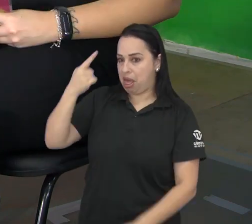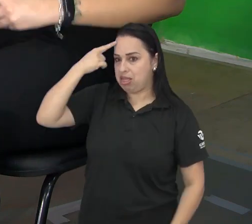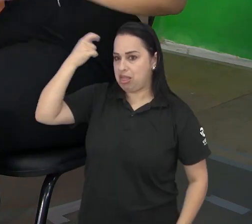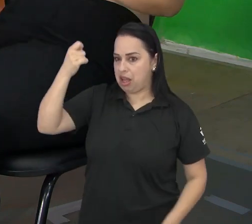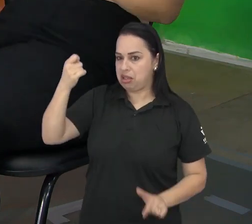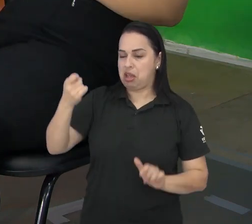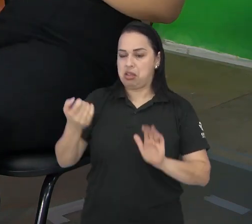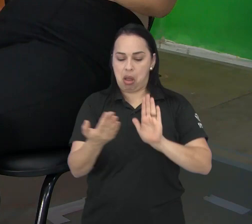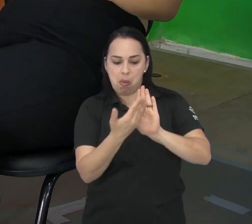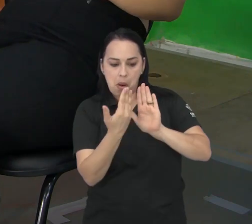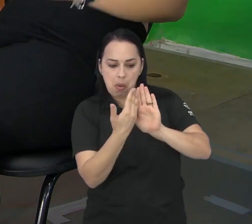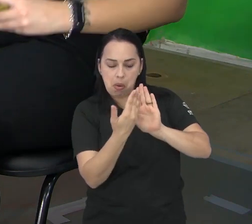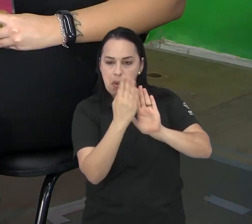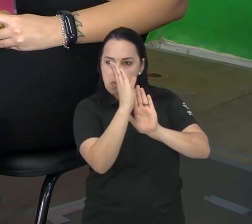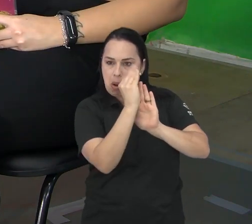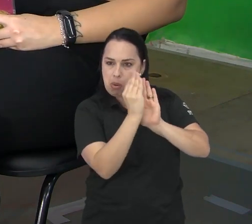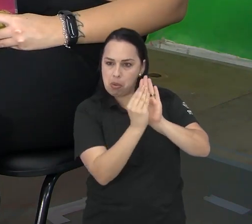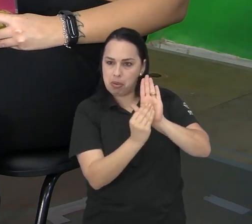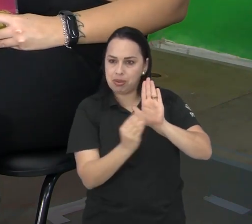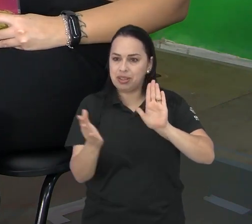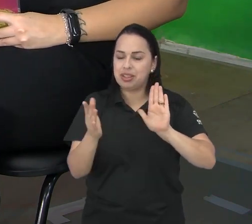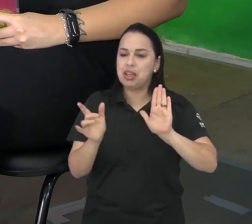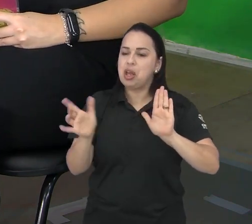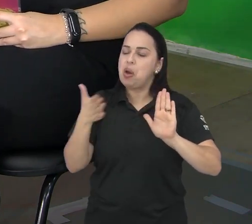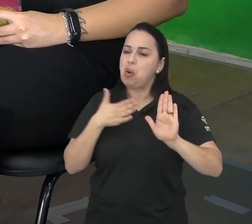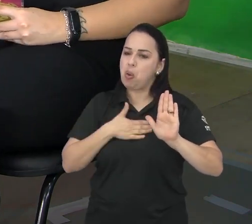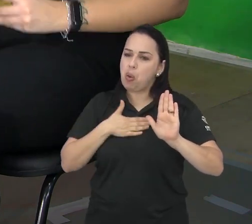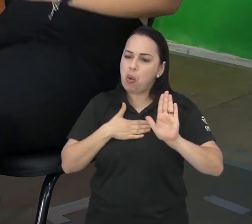de reunir e sistematizar. Eu gostei da palavra